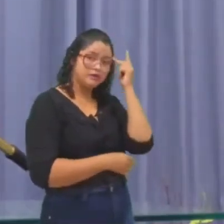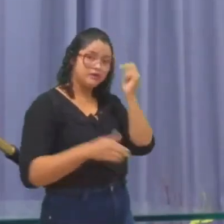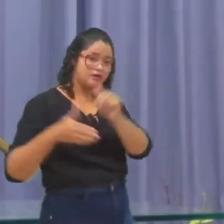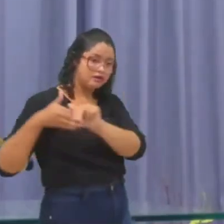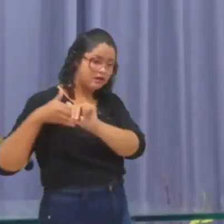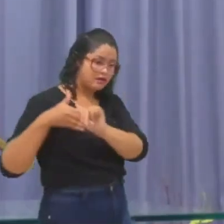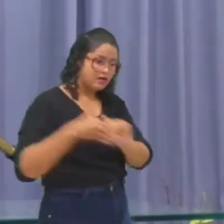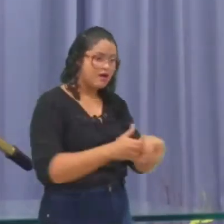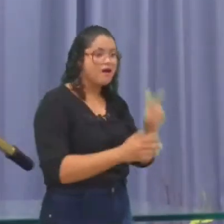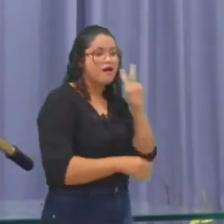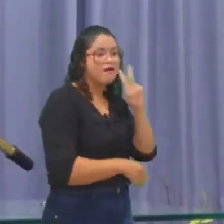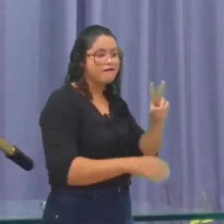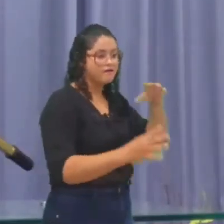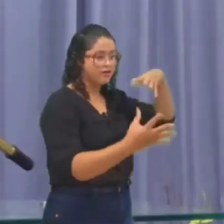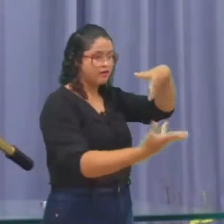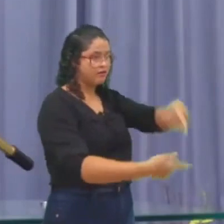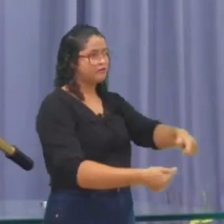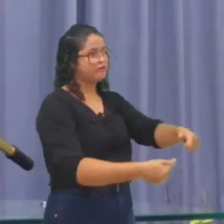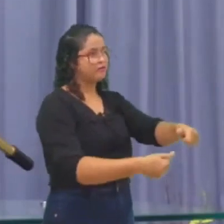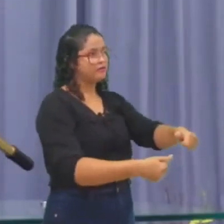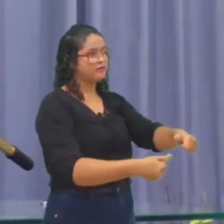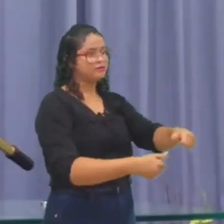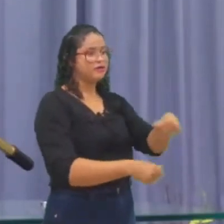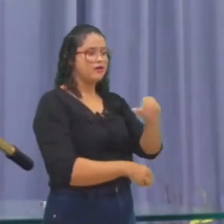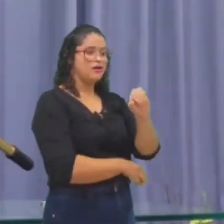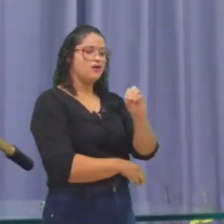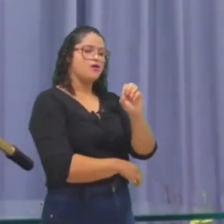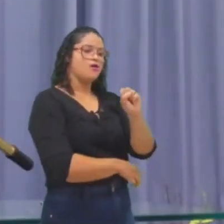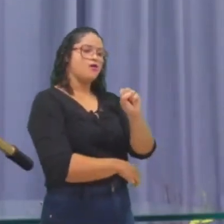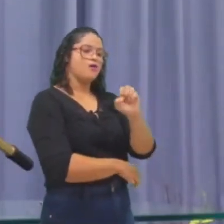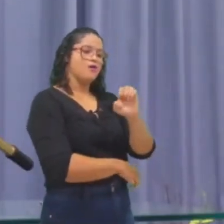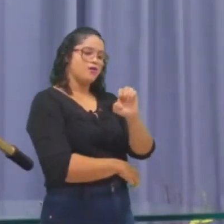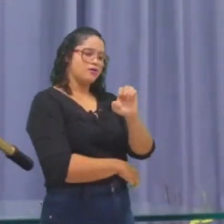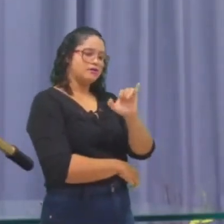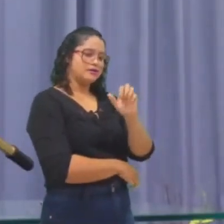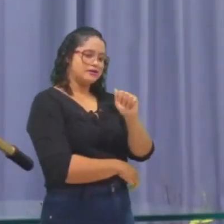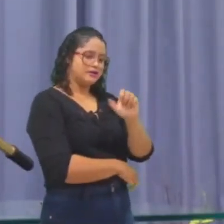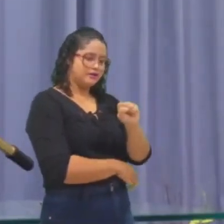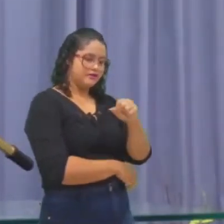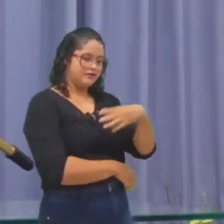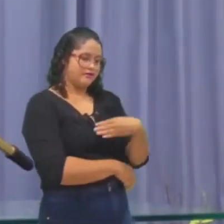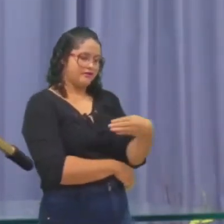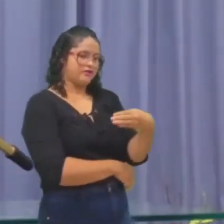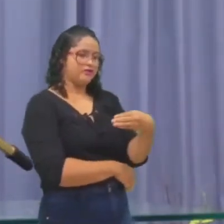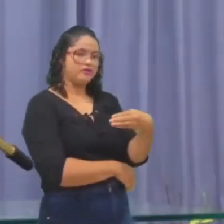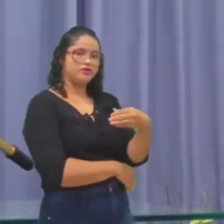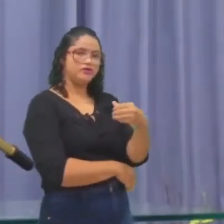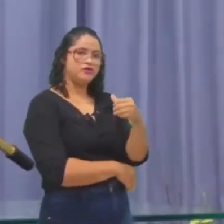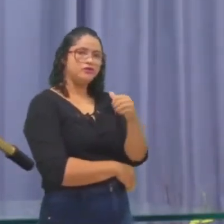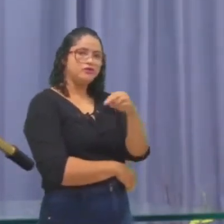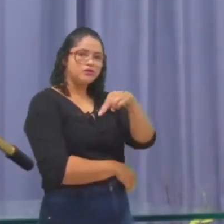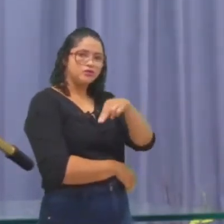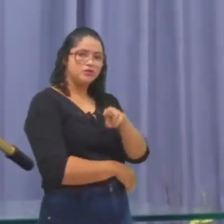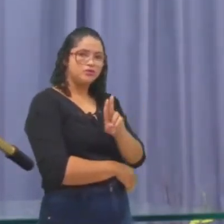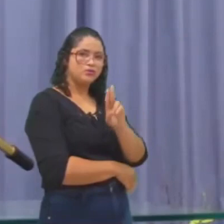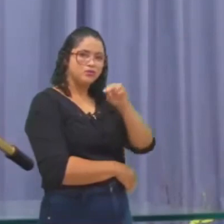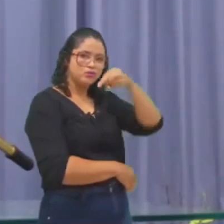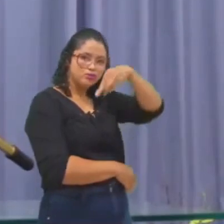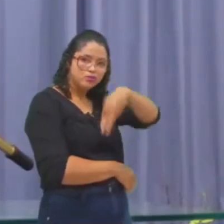espiar a terra. Ora, a Oséias, filho de Num, Moisés chamou Josué.